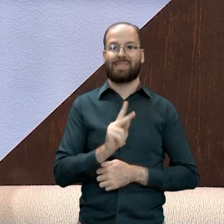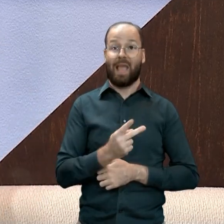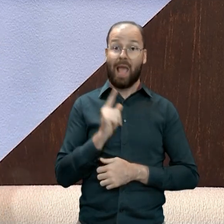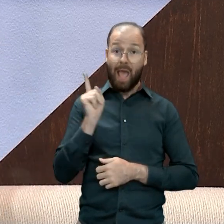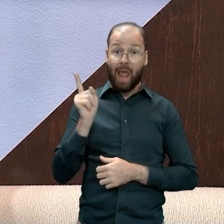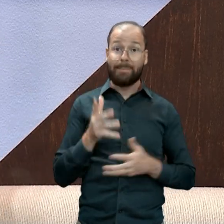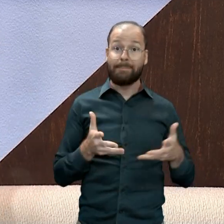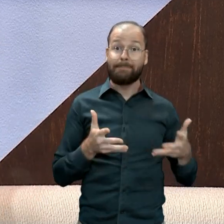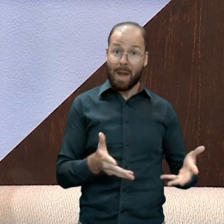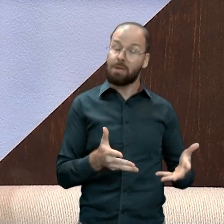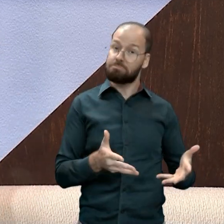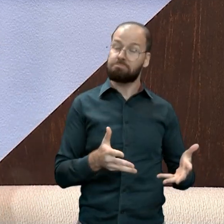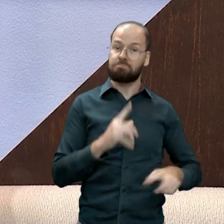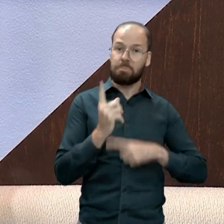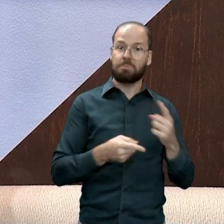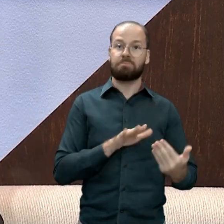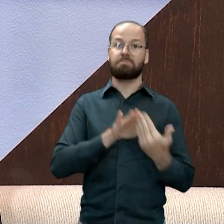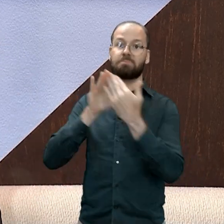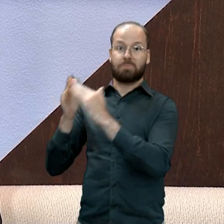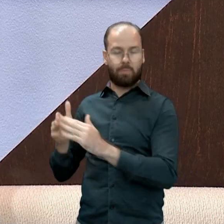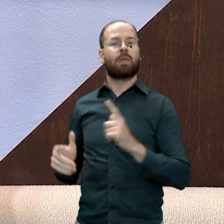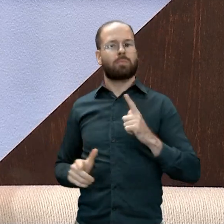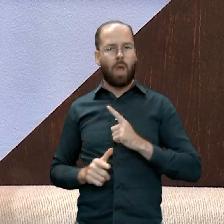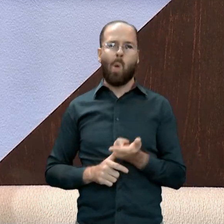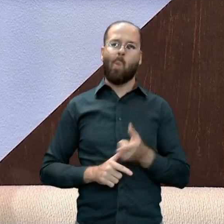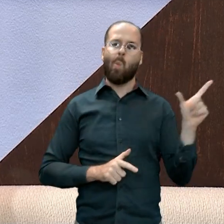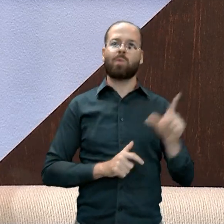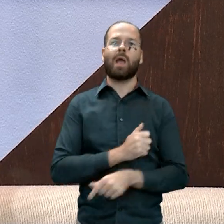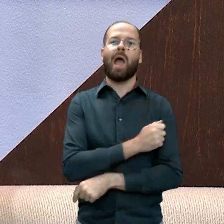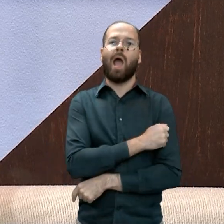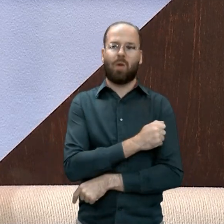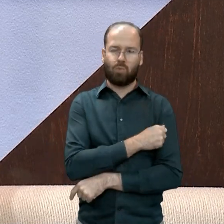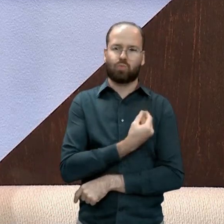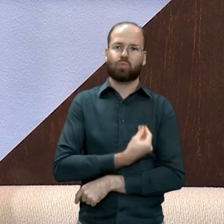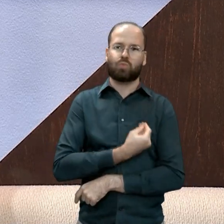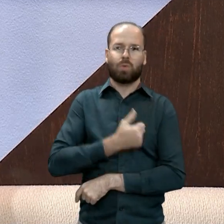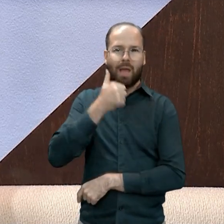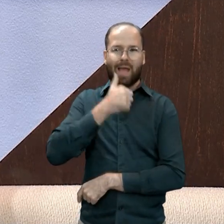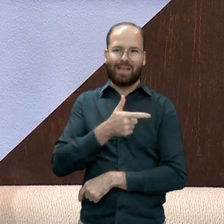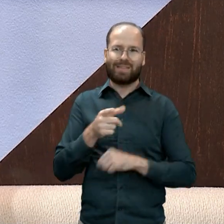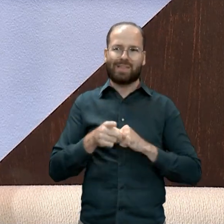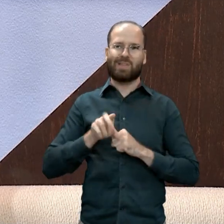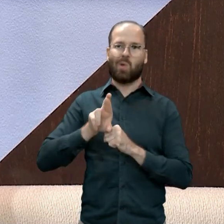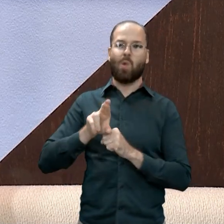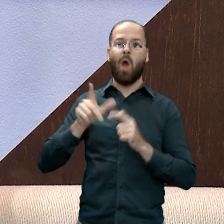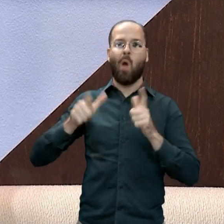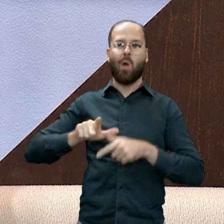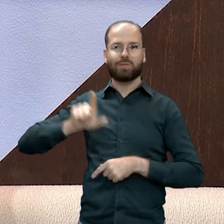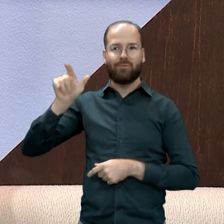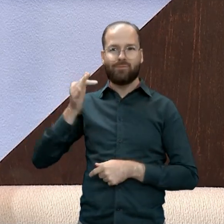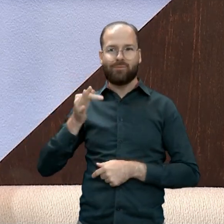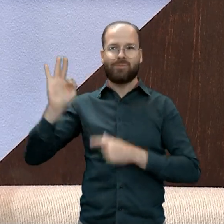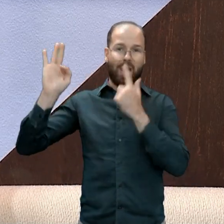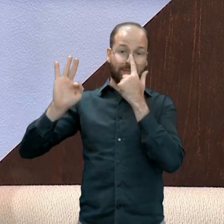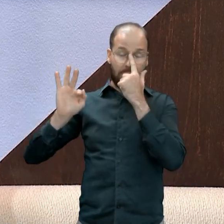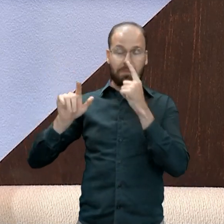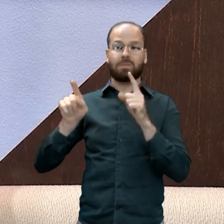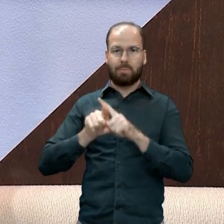uma outra aluna que fez doutorado na França, vários outros que se empregaram em empresas